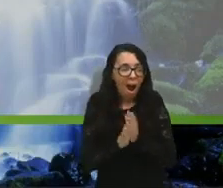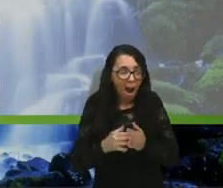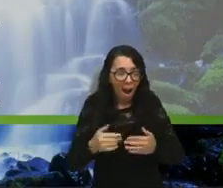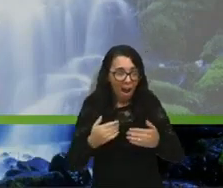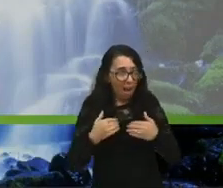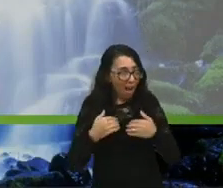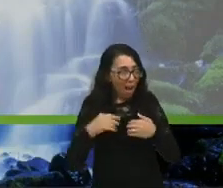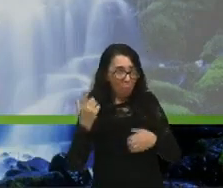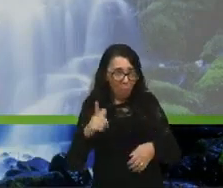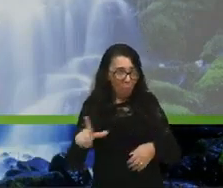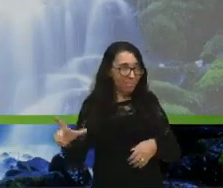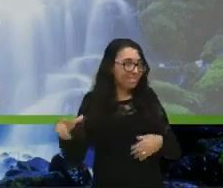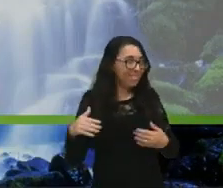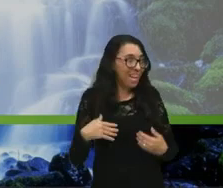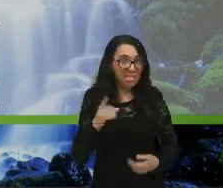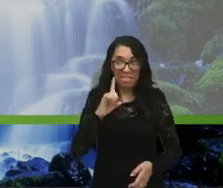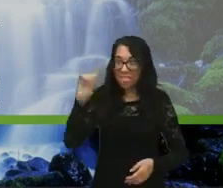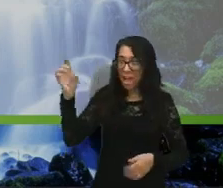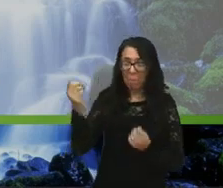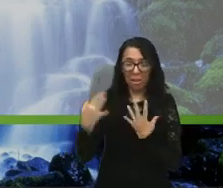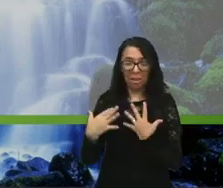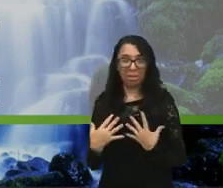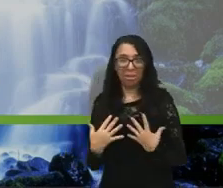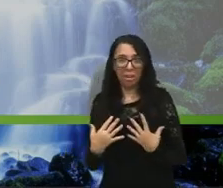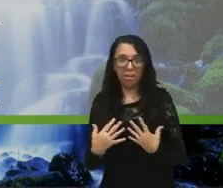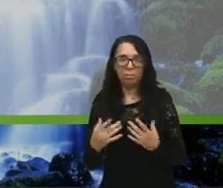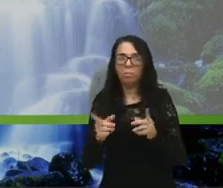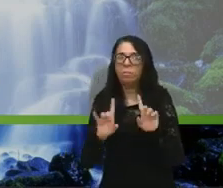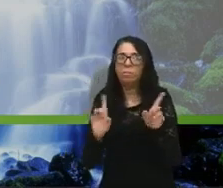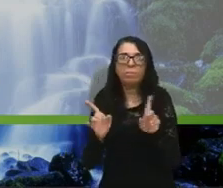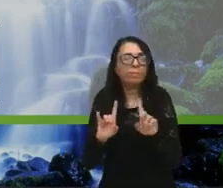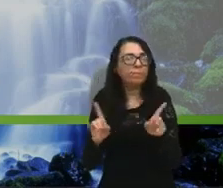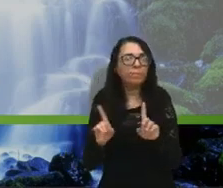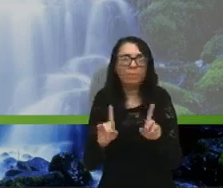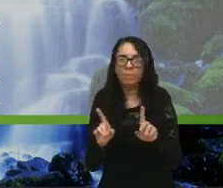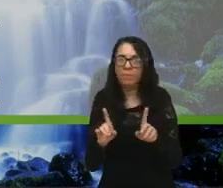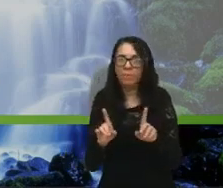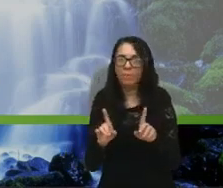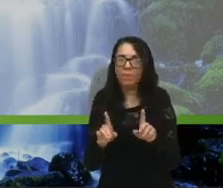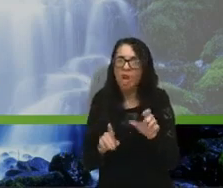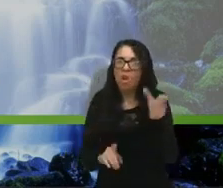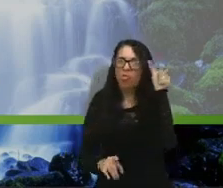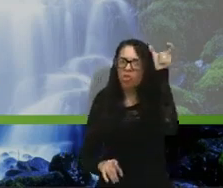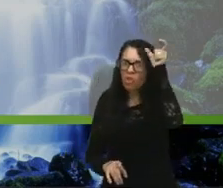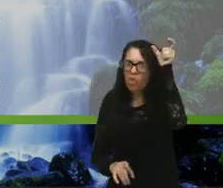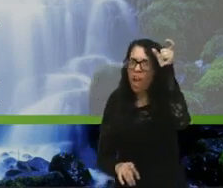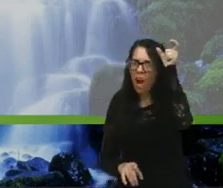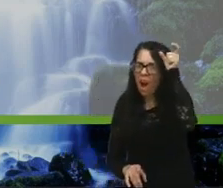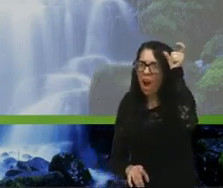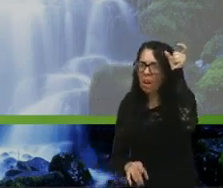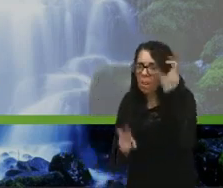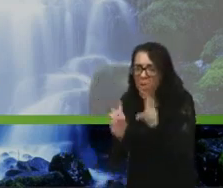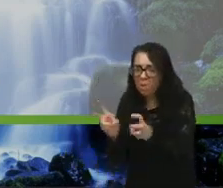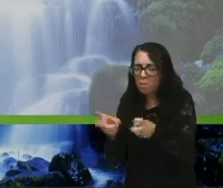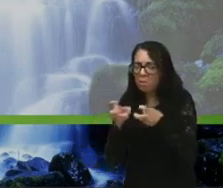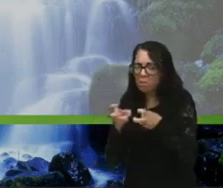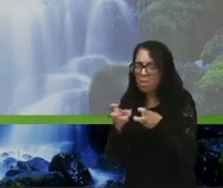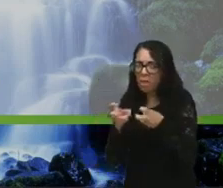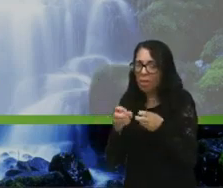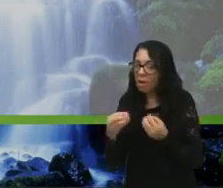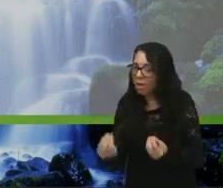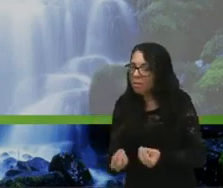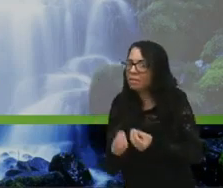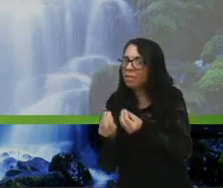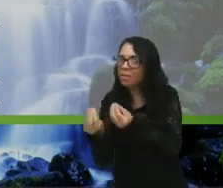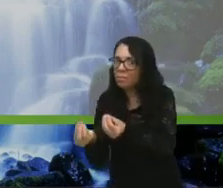pedir para Deus nos encher do Espírito Santo. Qual é a sua oração? O que você deve pedir para Deus?